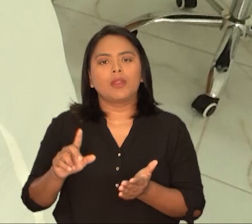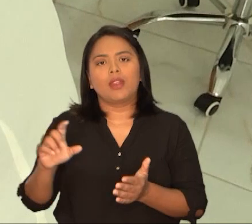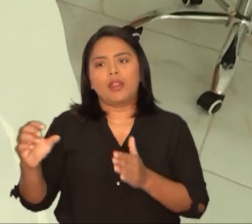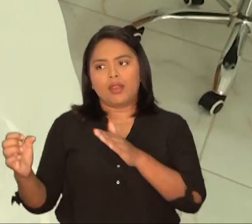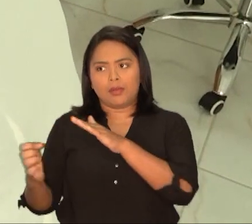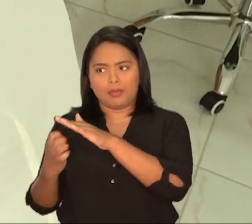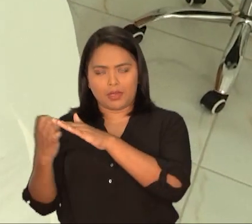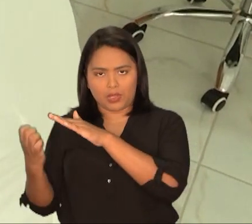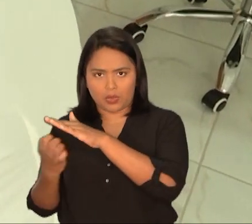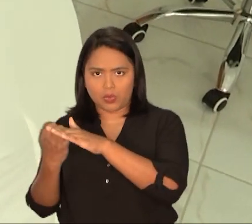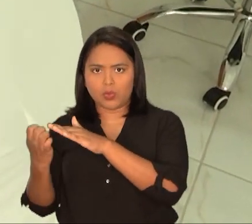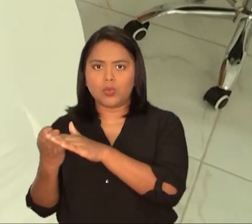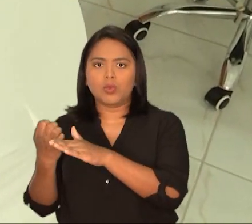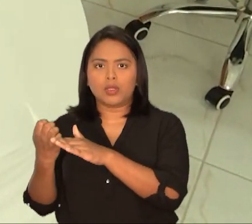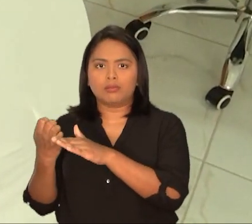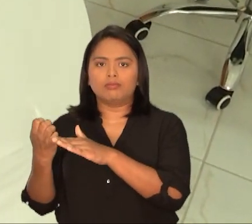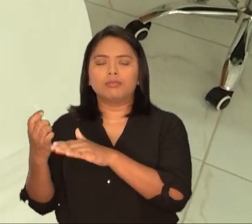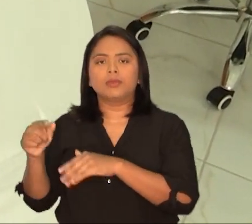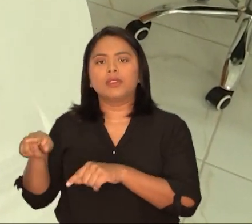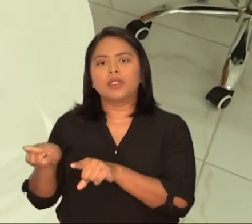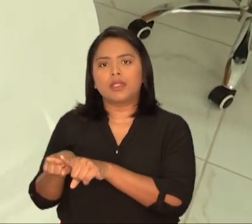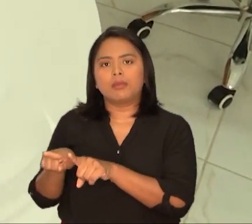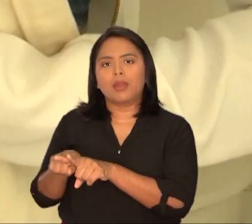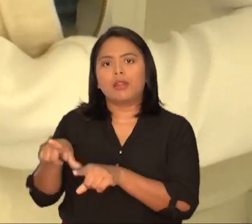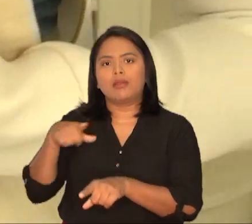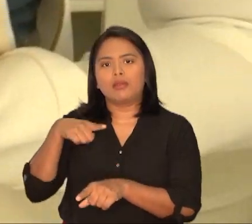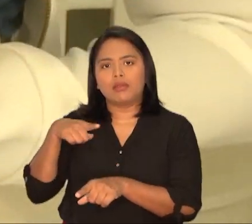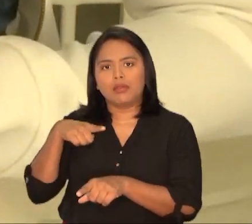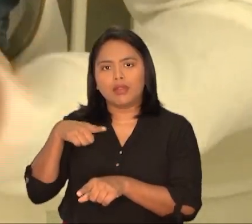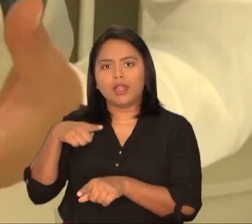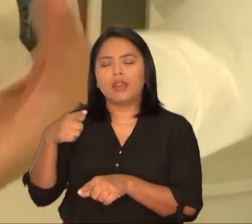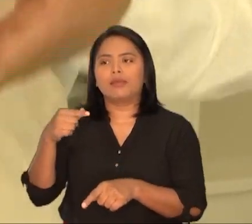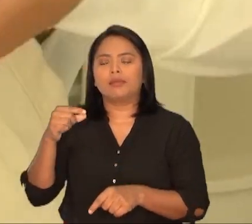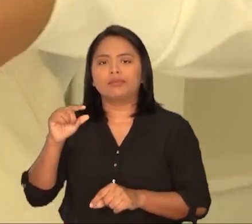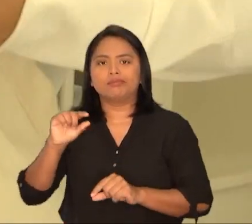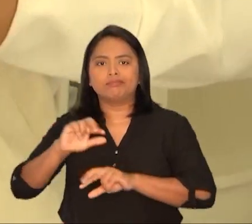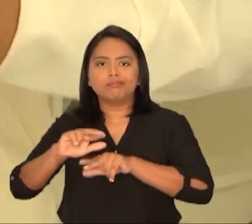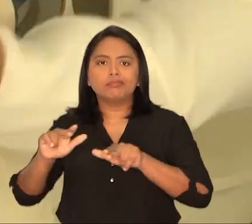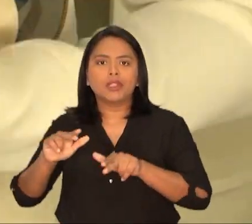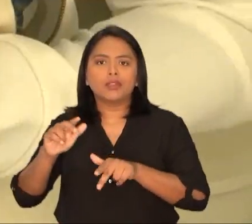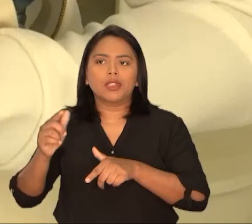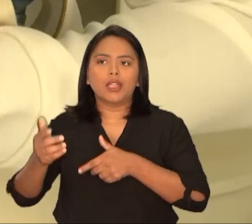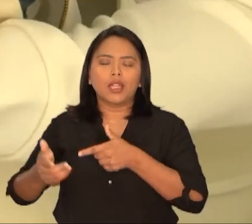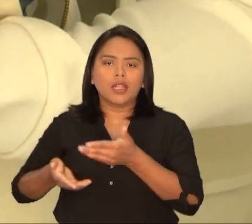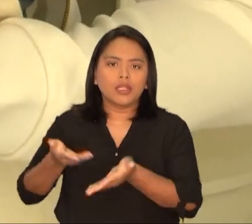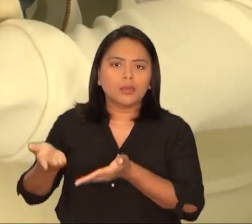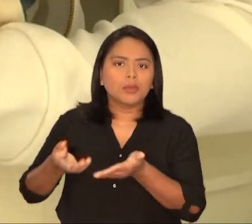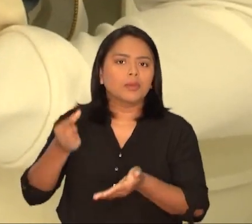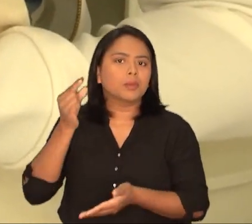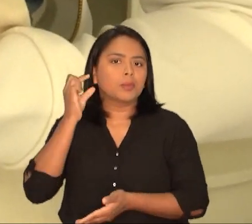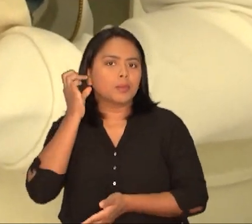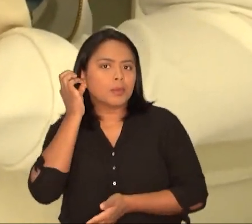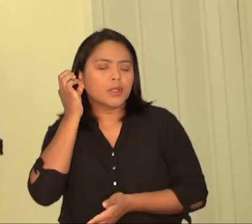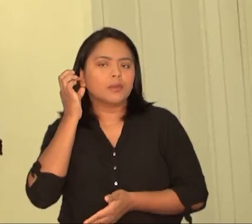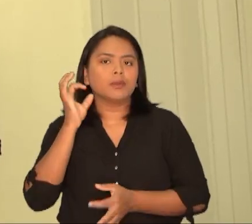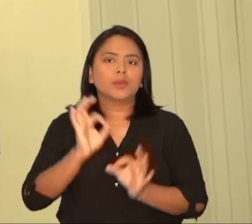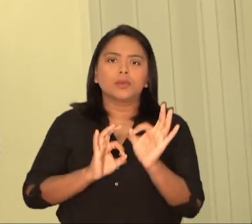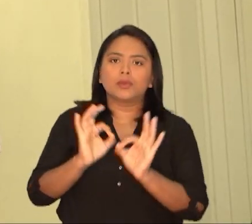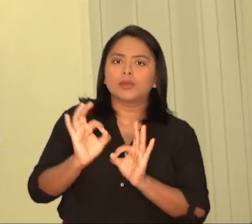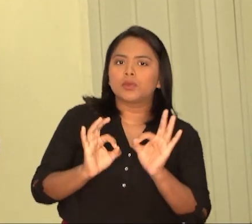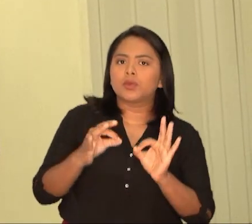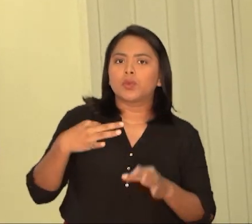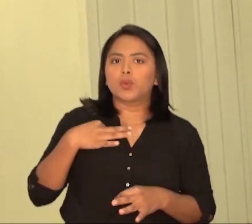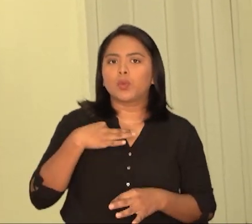área, também possui habilitação e presta serviços de colocação de brinco em bebês, assessoria em enxoval, realiza cursos preparatórios